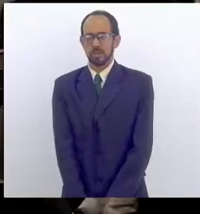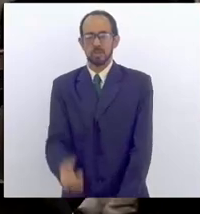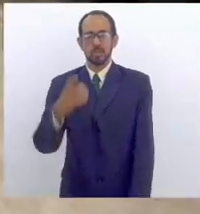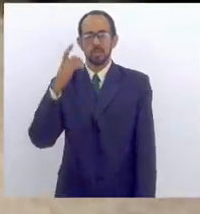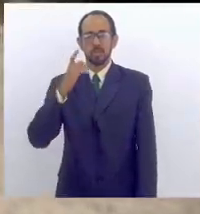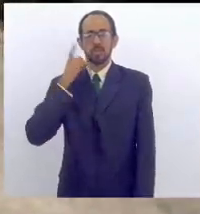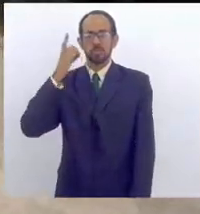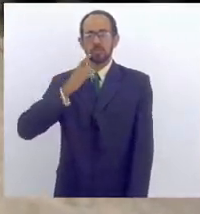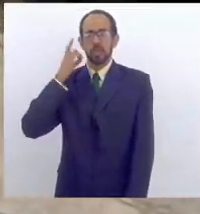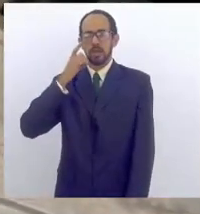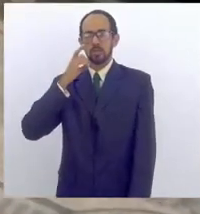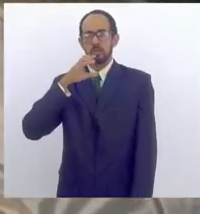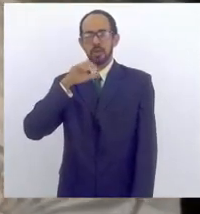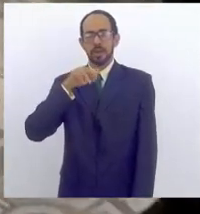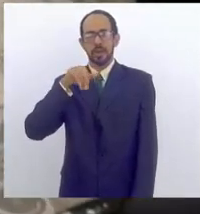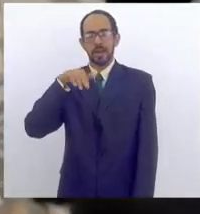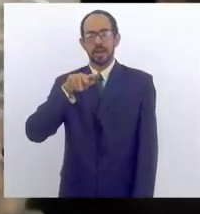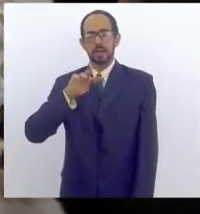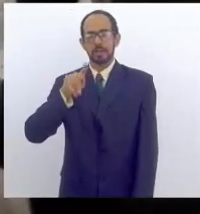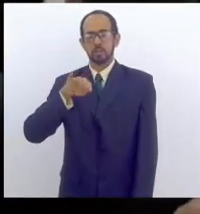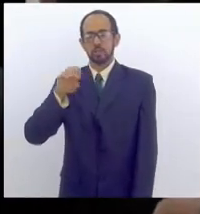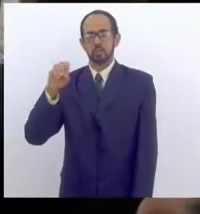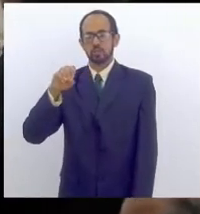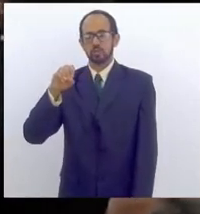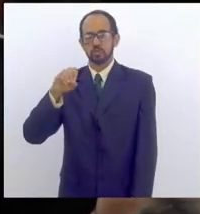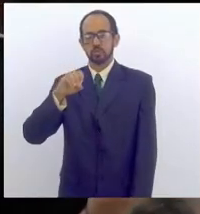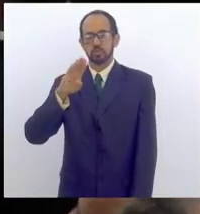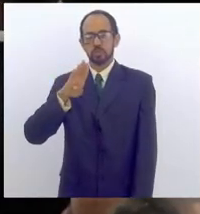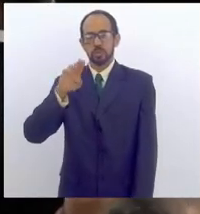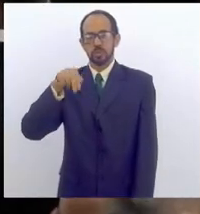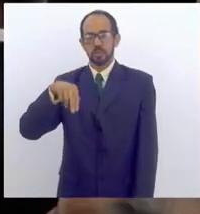Deputado Carlinhos BNH.